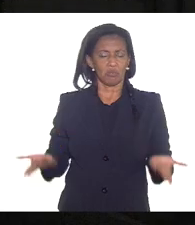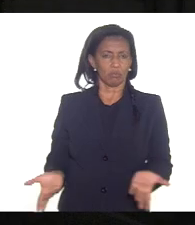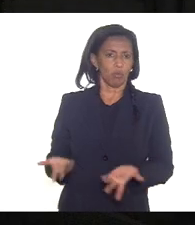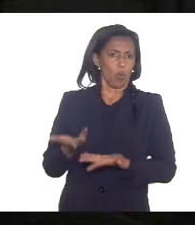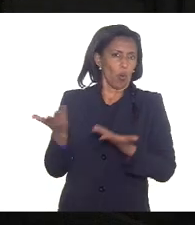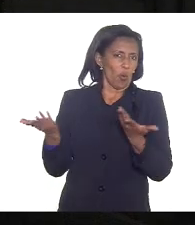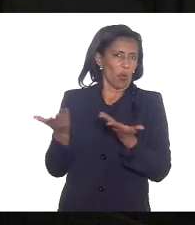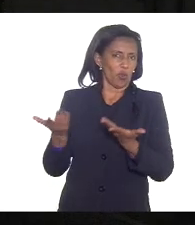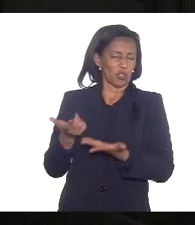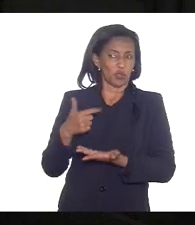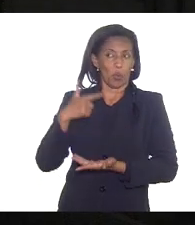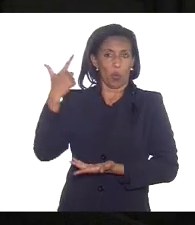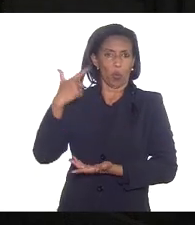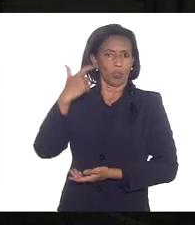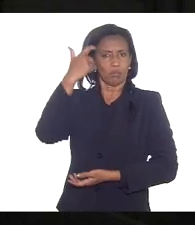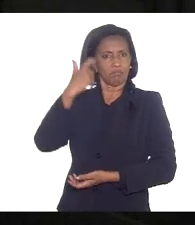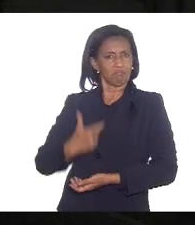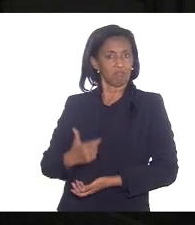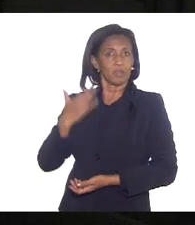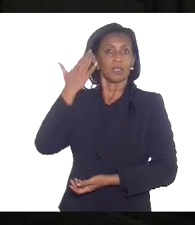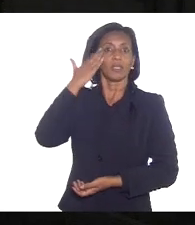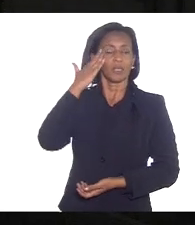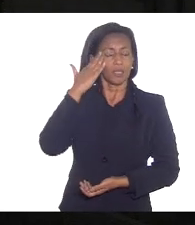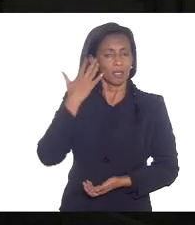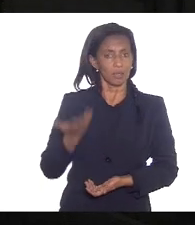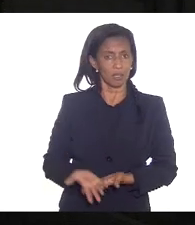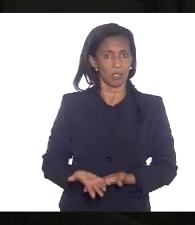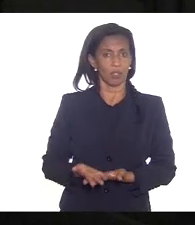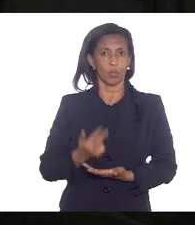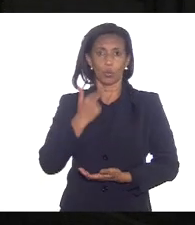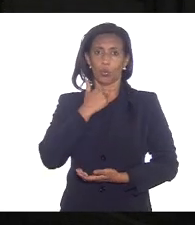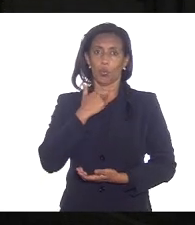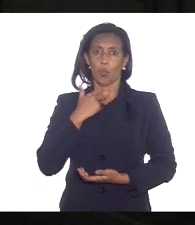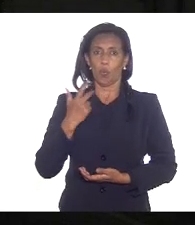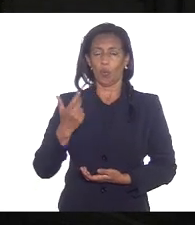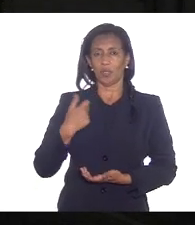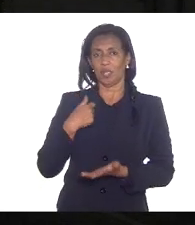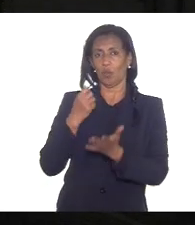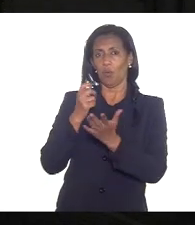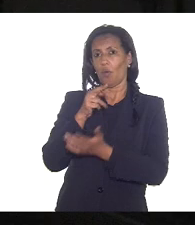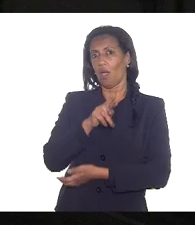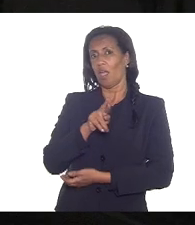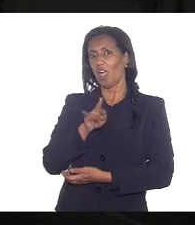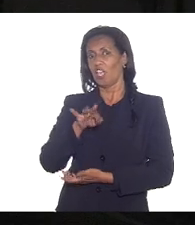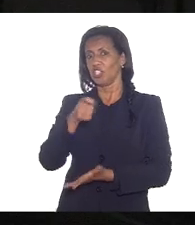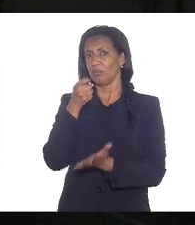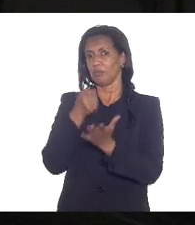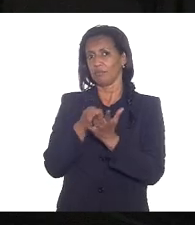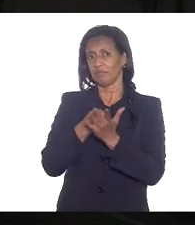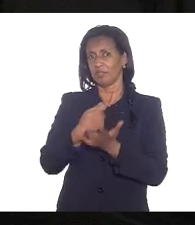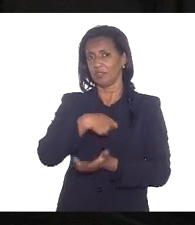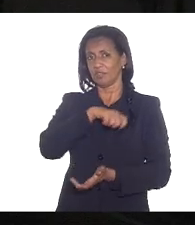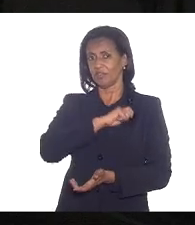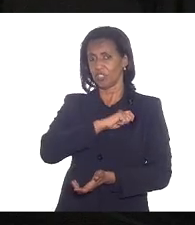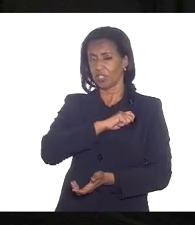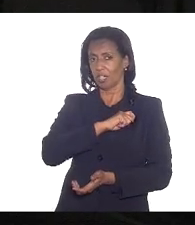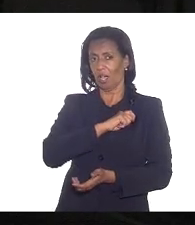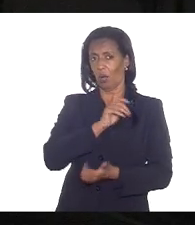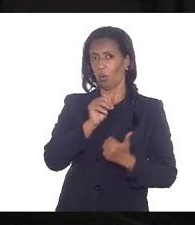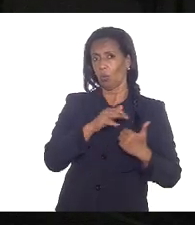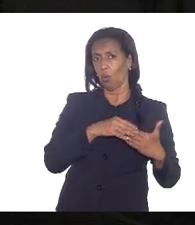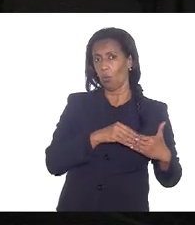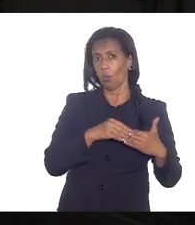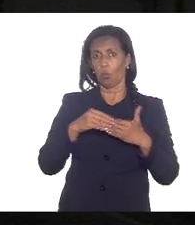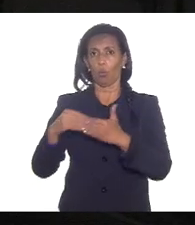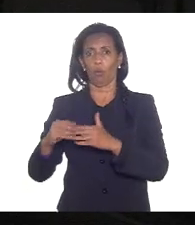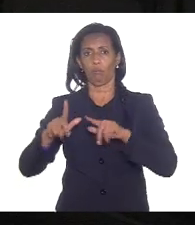resta outra conduta entendendo que não pode ser o regime de recuperação fiscal o condutor